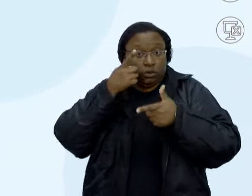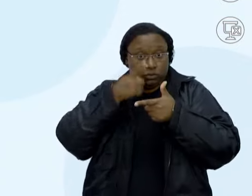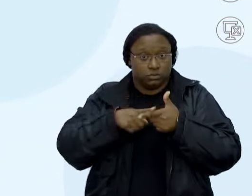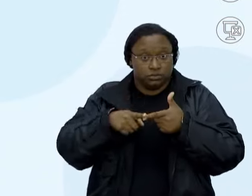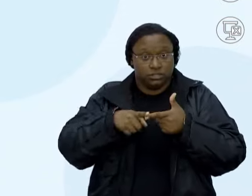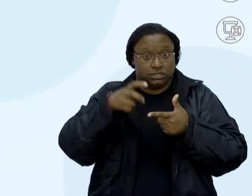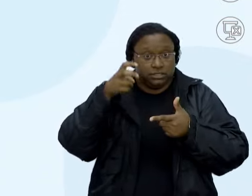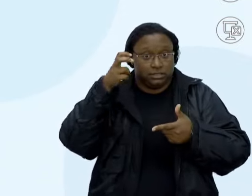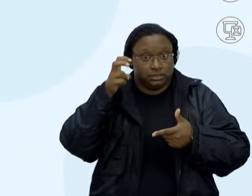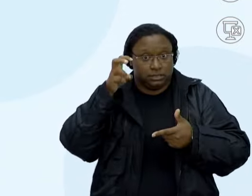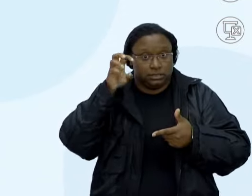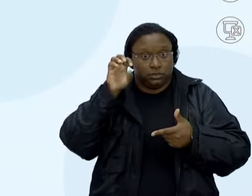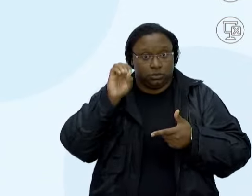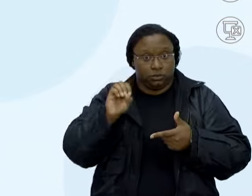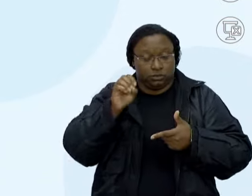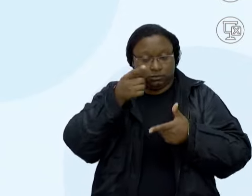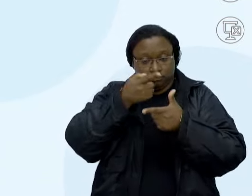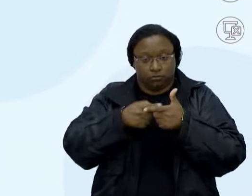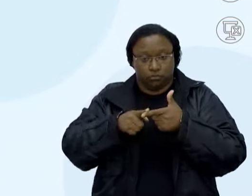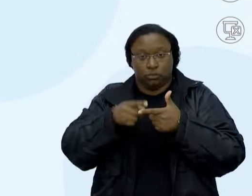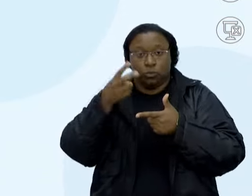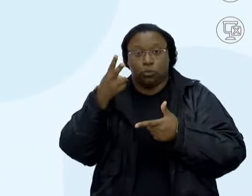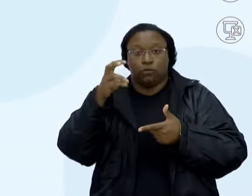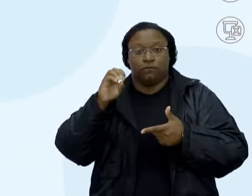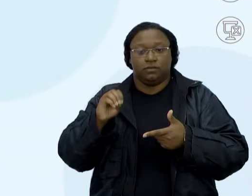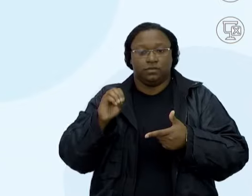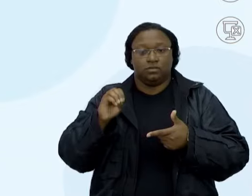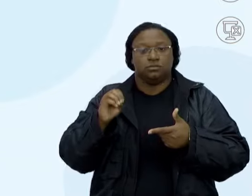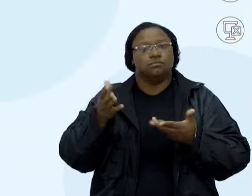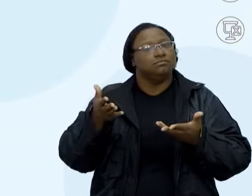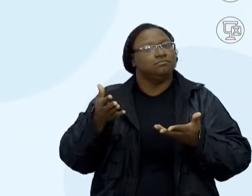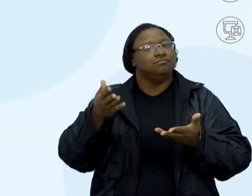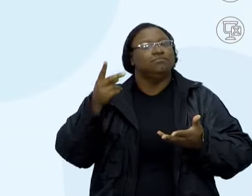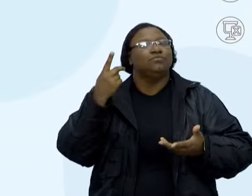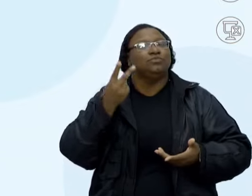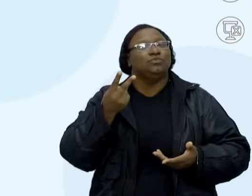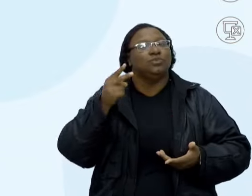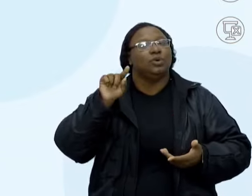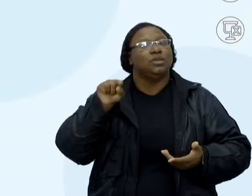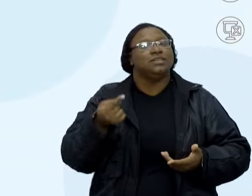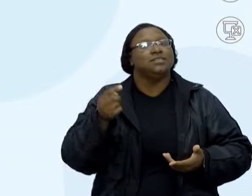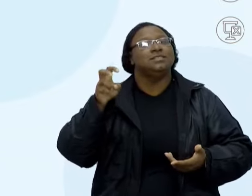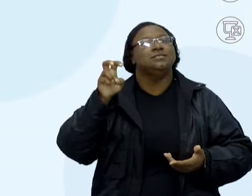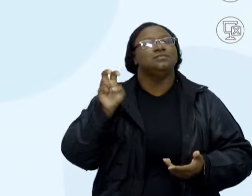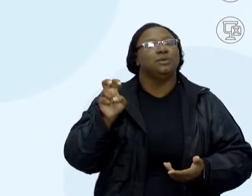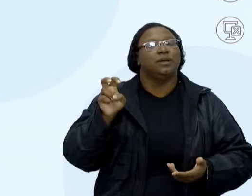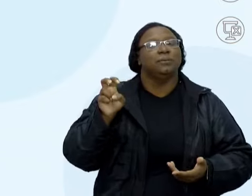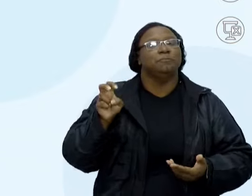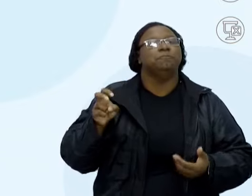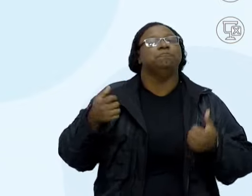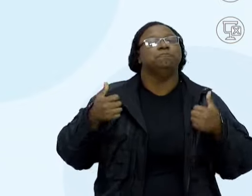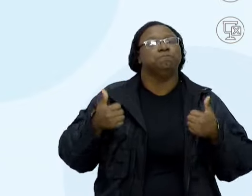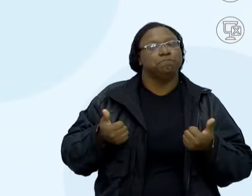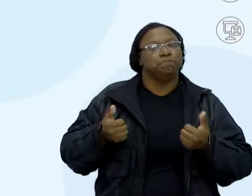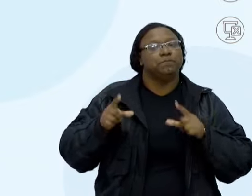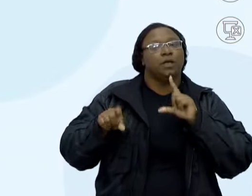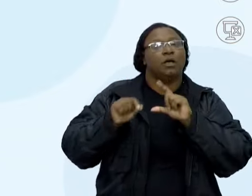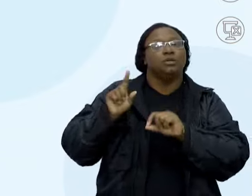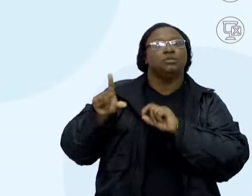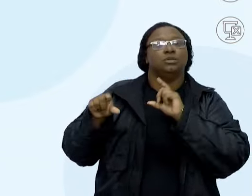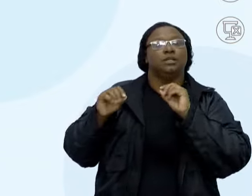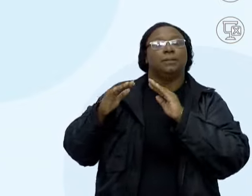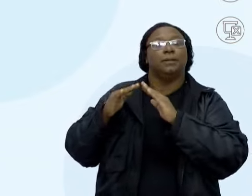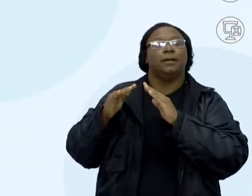que vai dar? Pronto, 2,5 metros. É isso que eu vou escolher então para minha casa